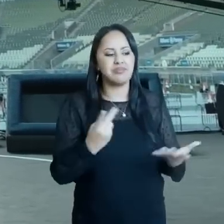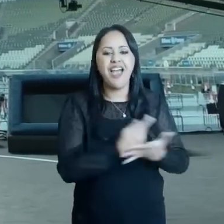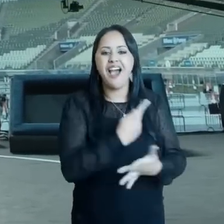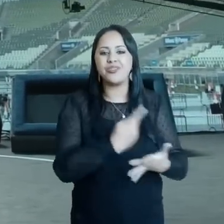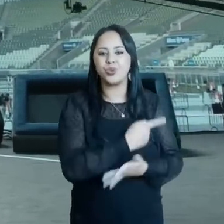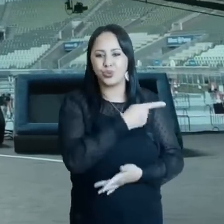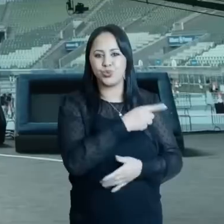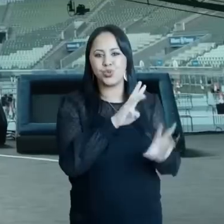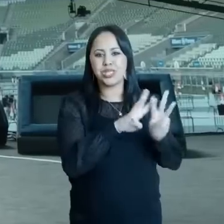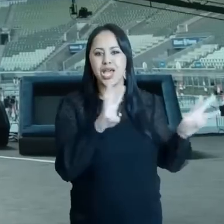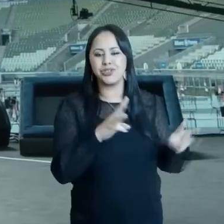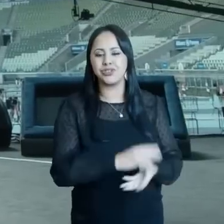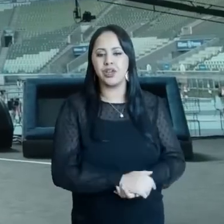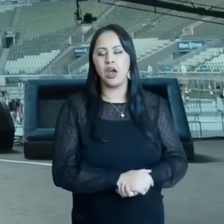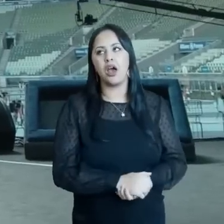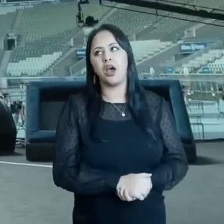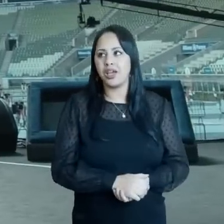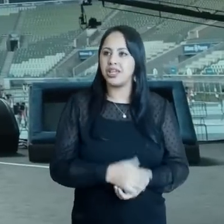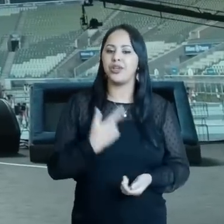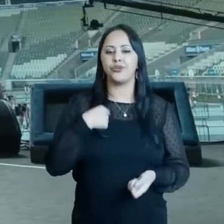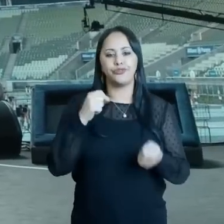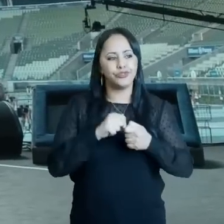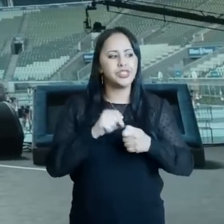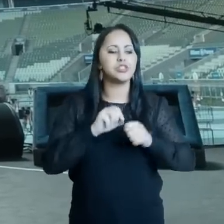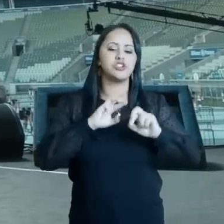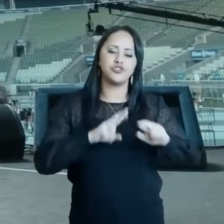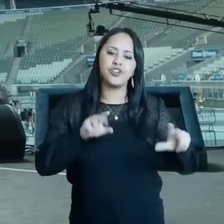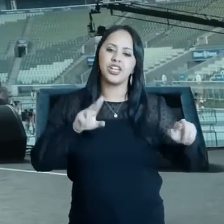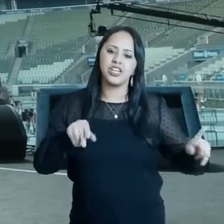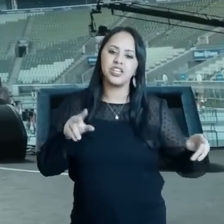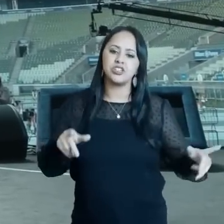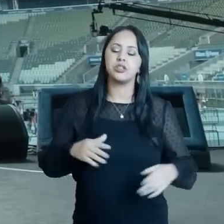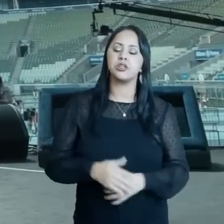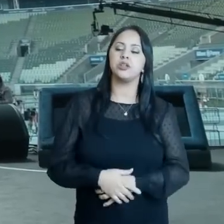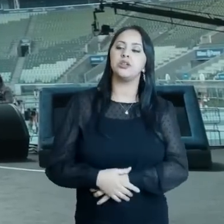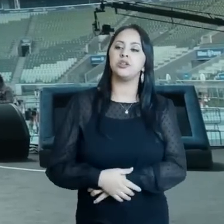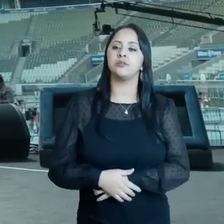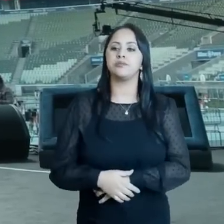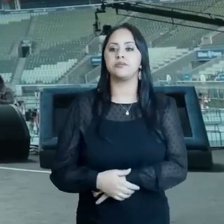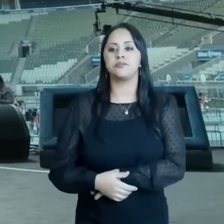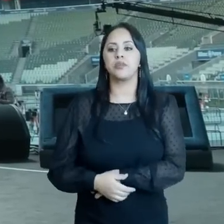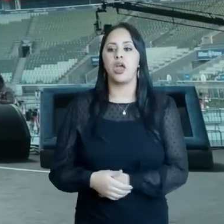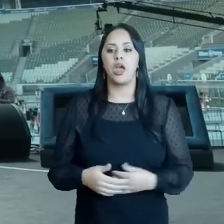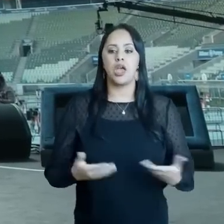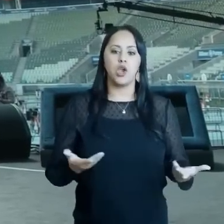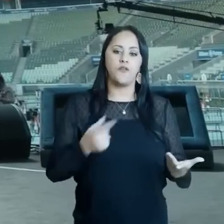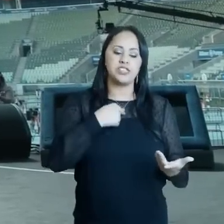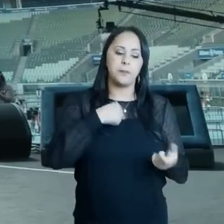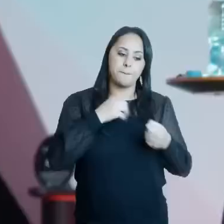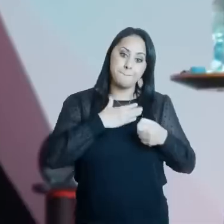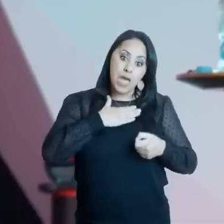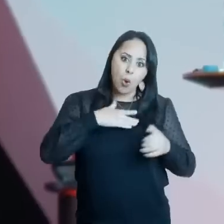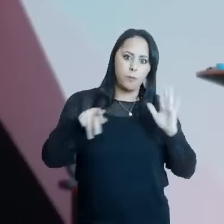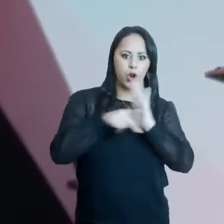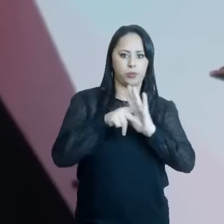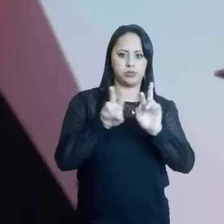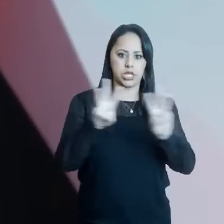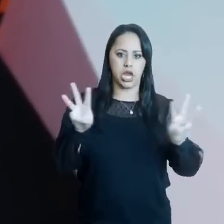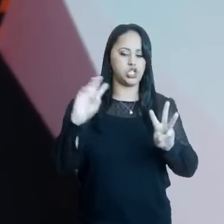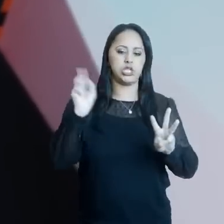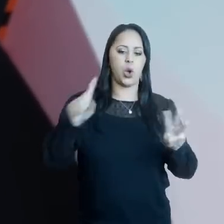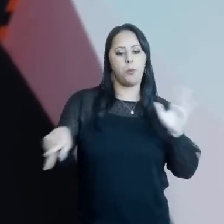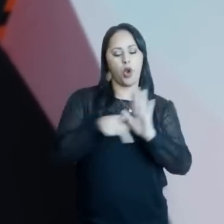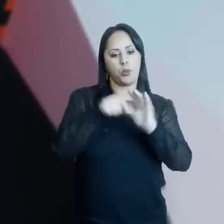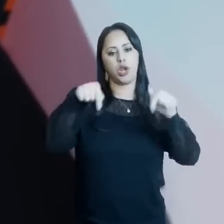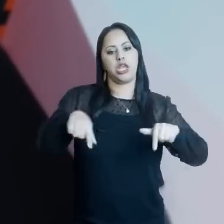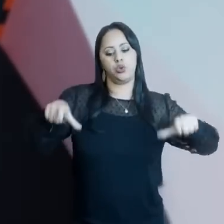conseguiam. Só que aí eu fiz toda uma briga para poder mudar para a minha própria plataforma, que é a Bribe, que é até patrocinadora também do evento, né? Tá ali a patrocínio